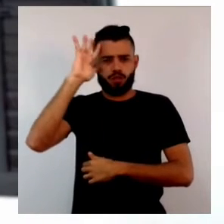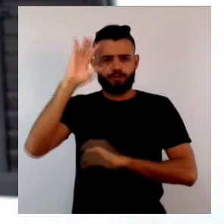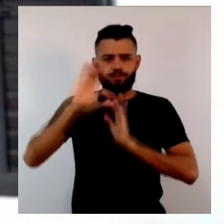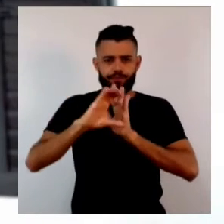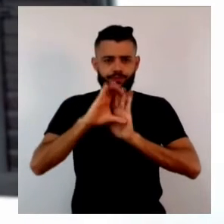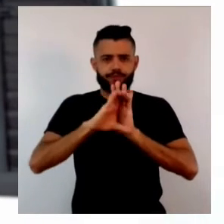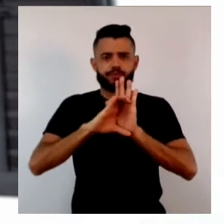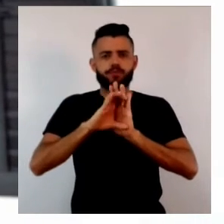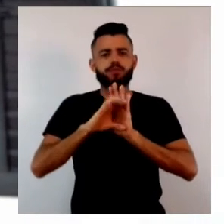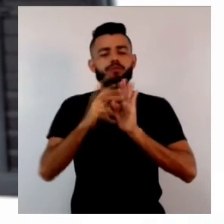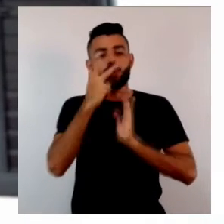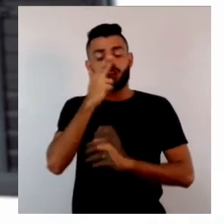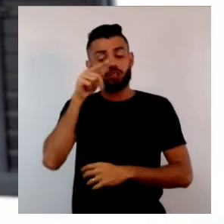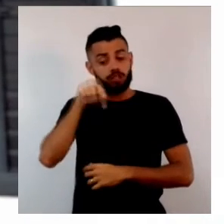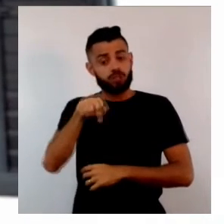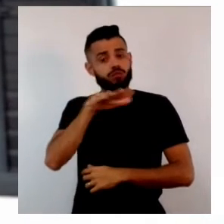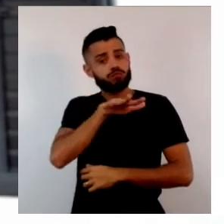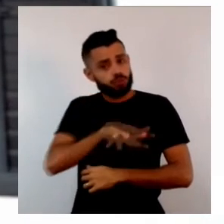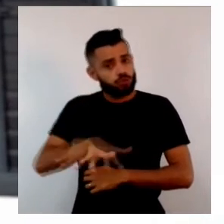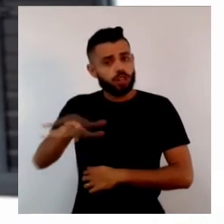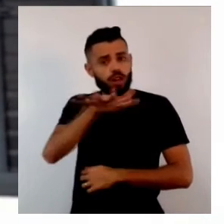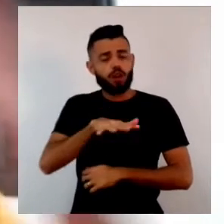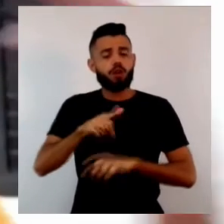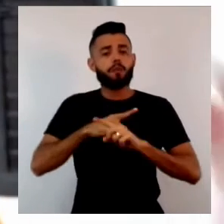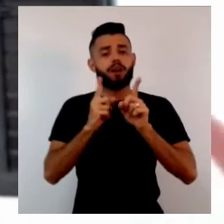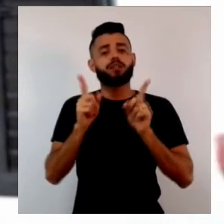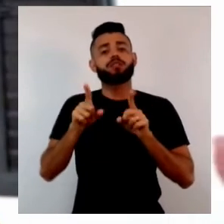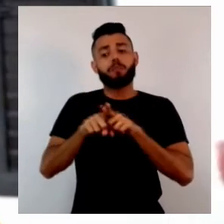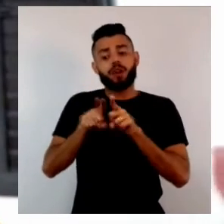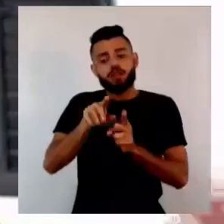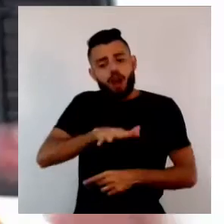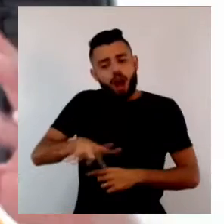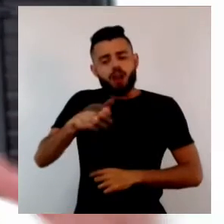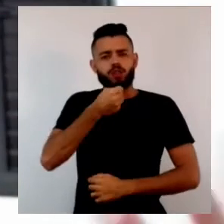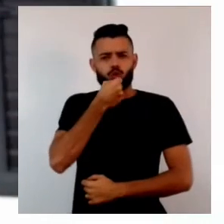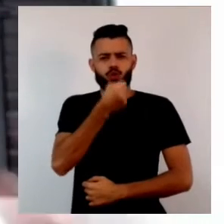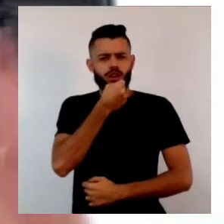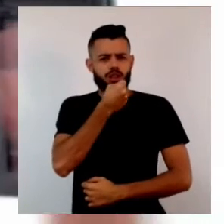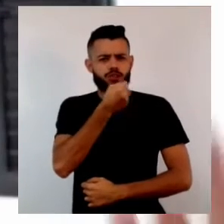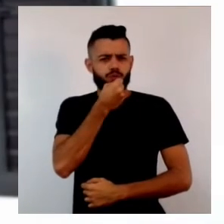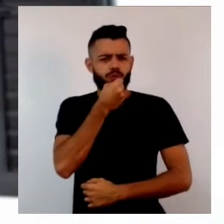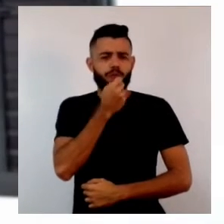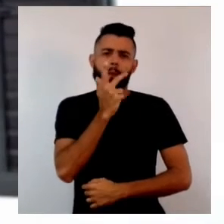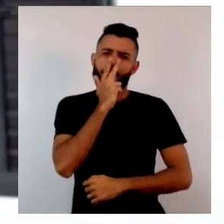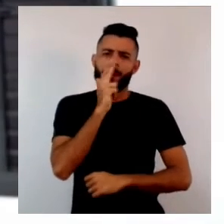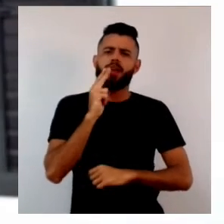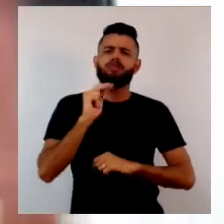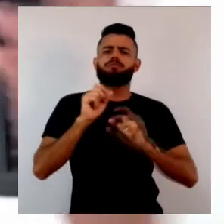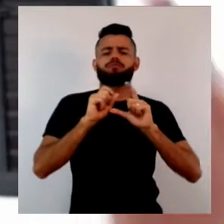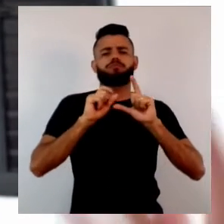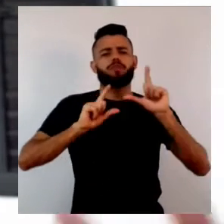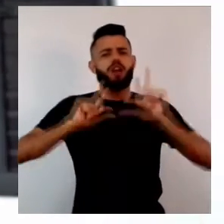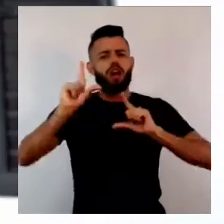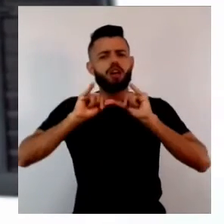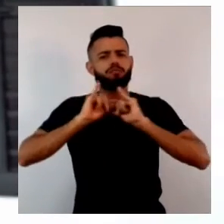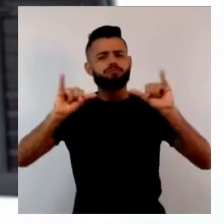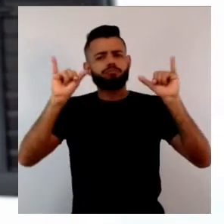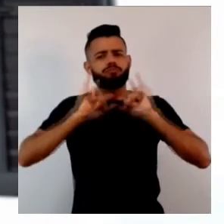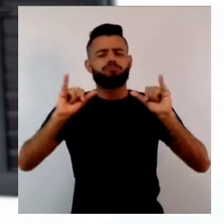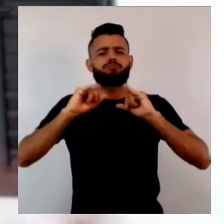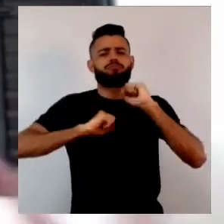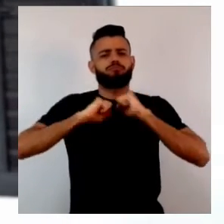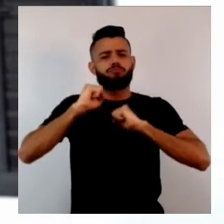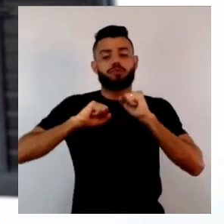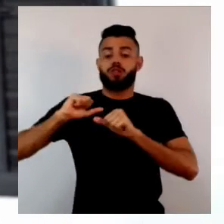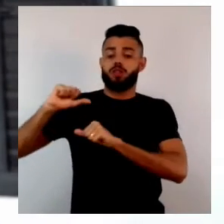mas também isso se reflete no campo do jornalismo, né? Eu acho que as mídias corporativas têm alterado, o cenário da mídia independente também no